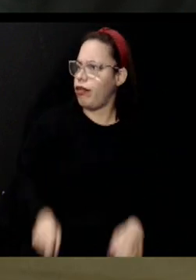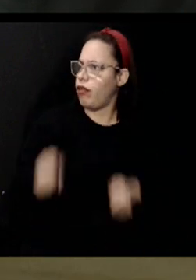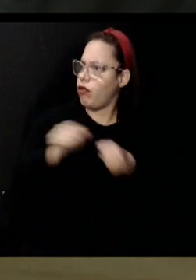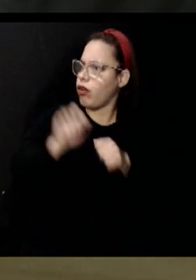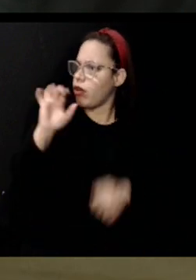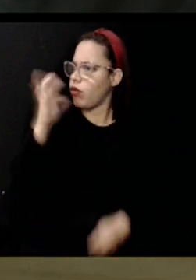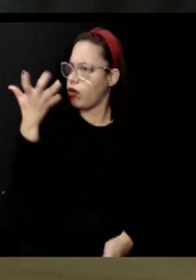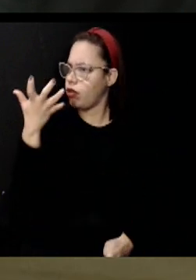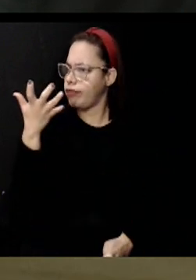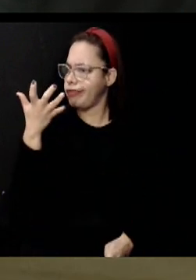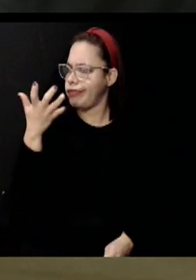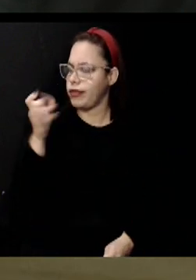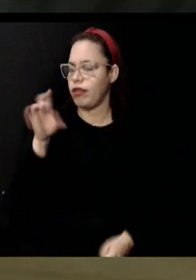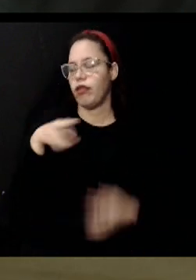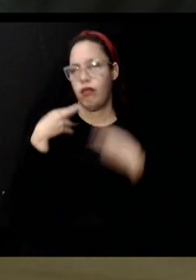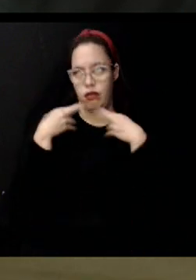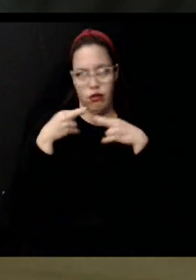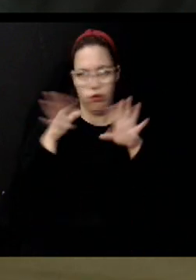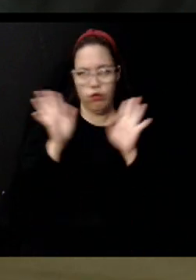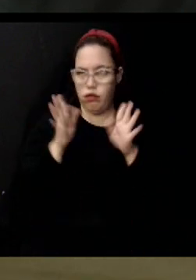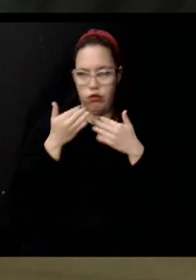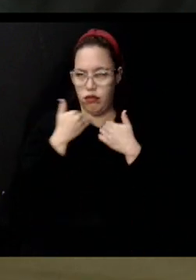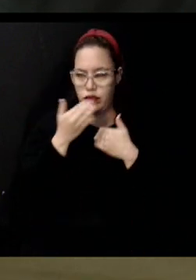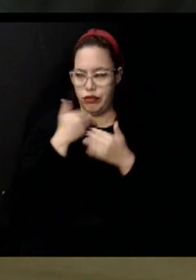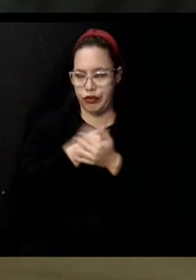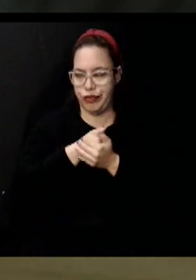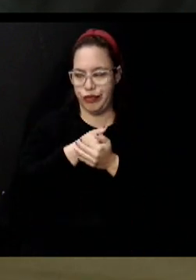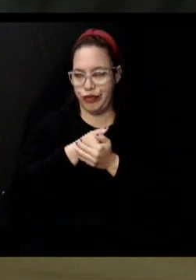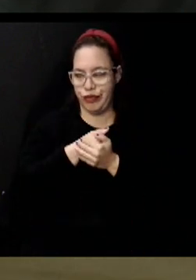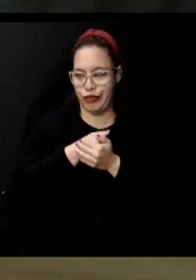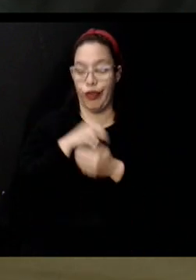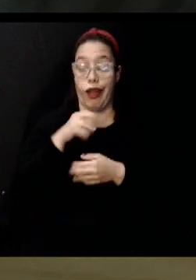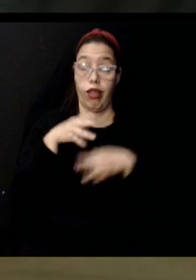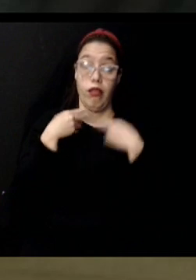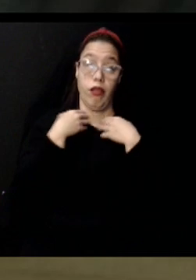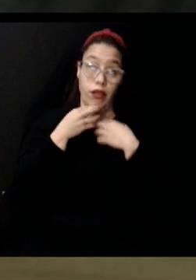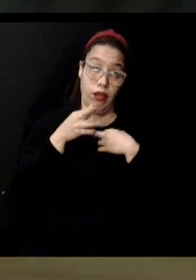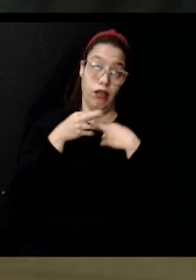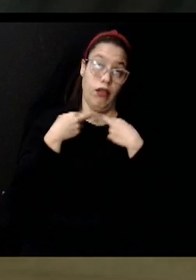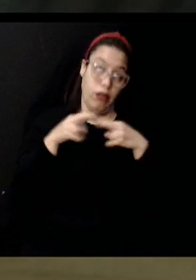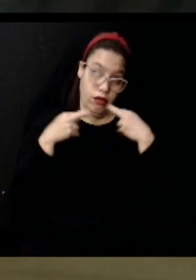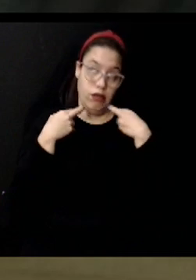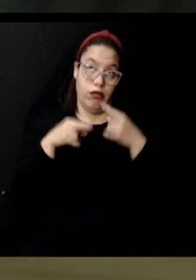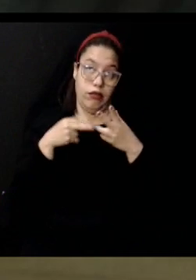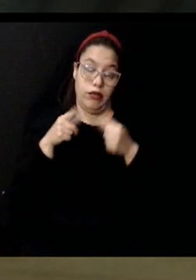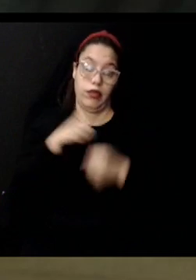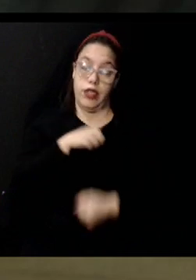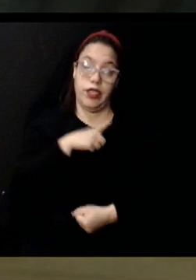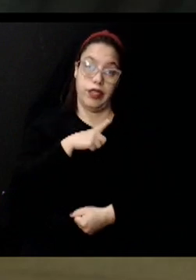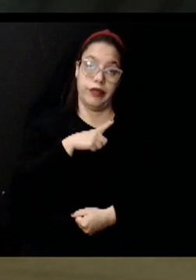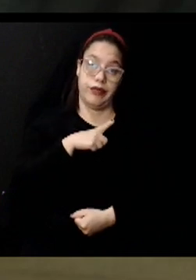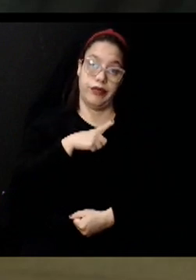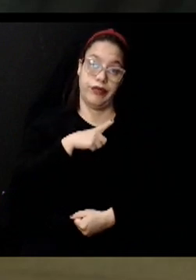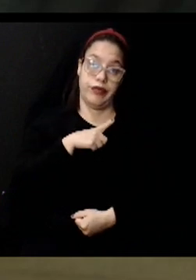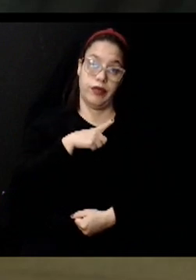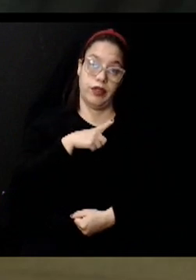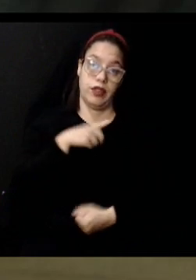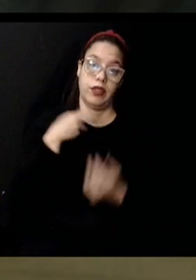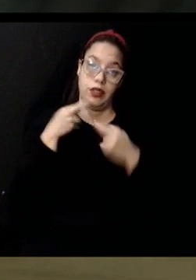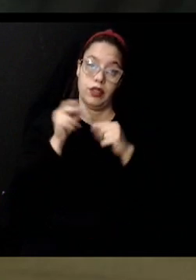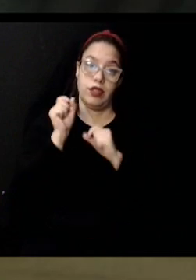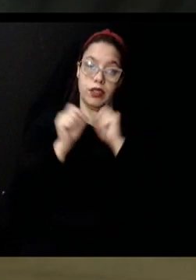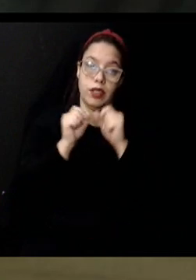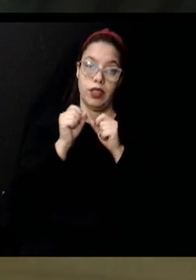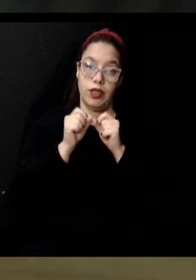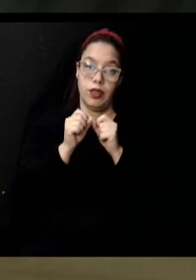Uhum. só reclamando também não adianta. E aí, se você só reclama, qual a solução você tem para isso? Porque você está reclamando do quê? Então toma uma solução,